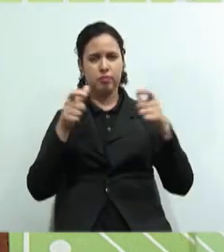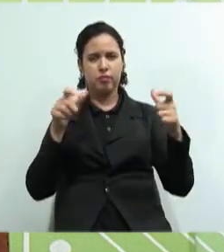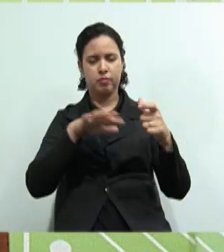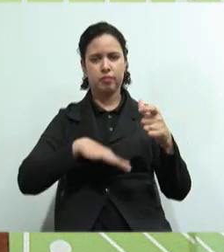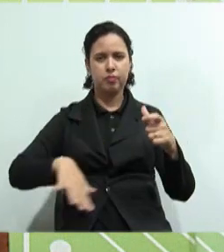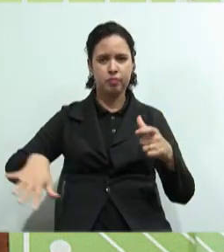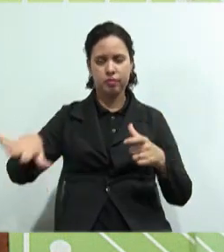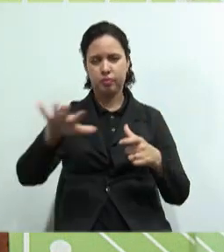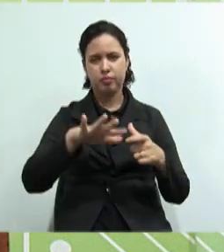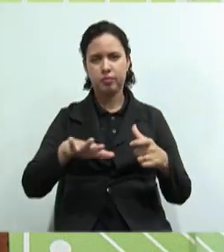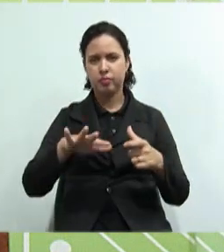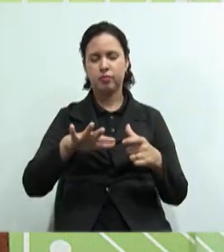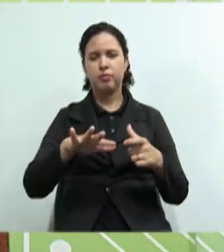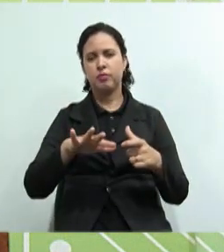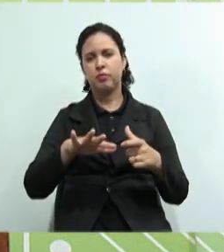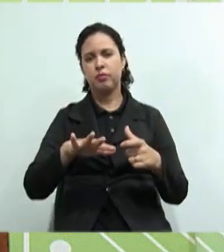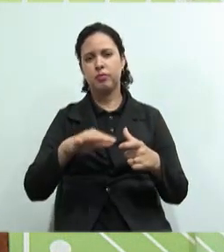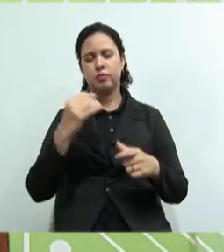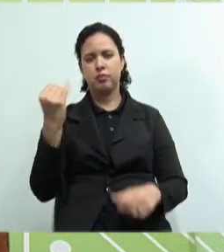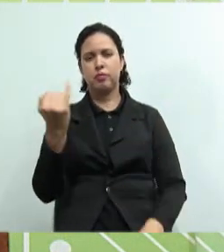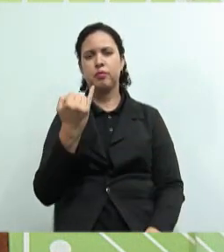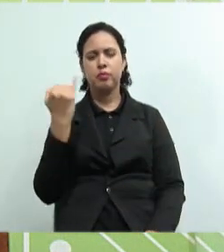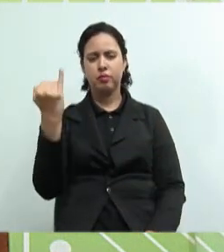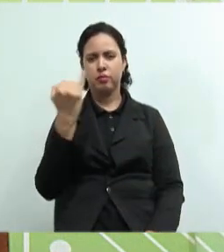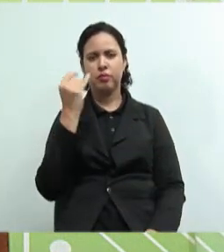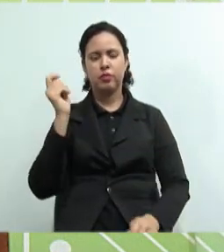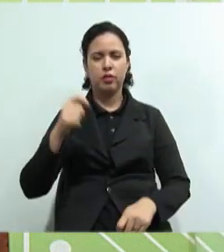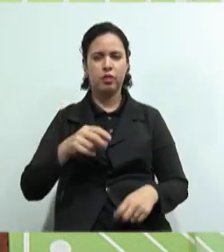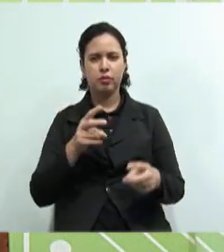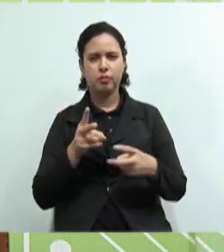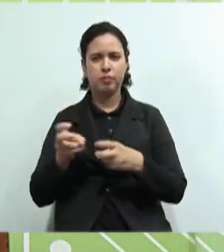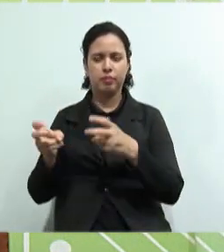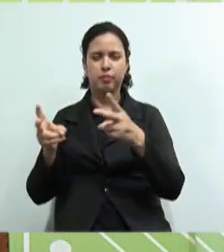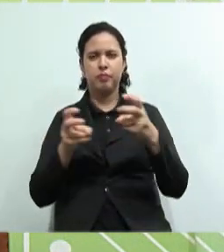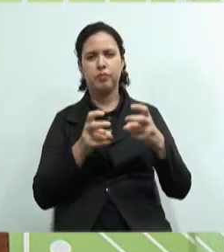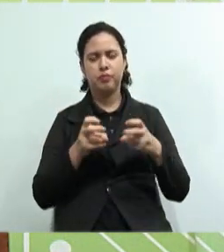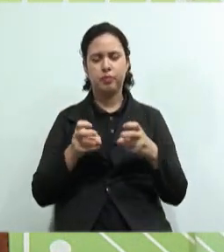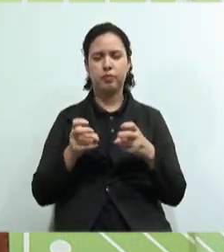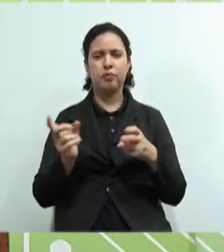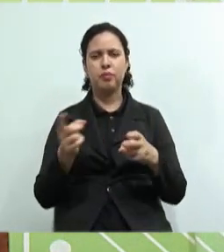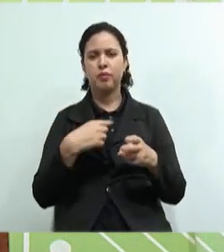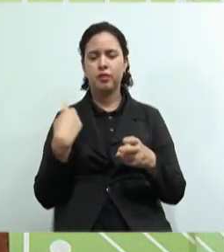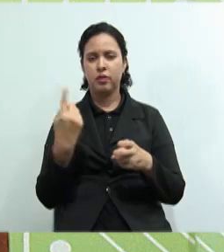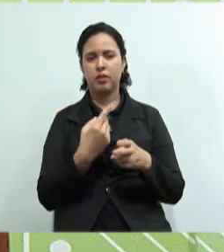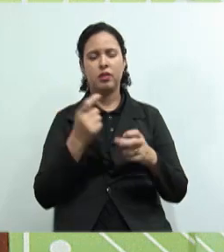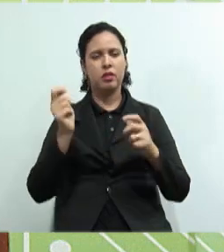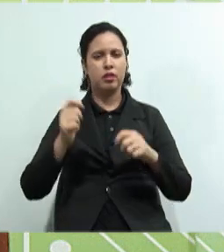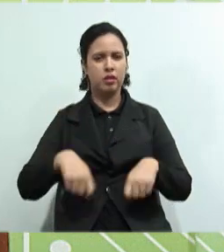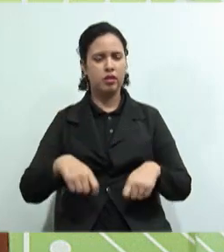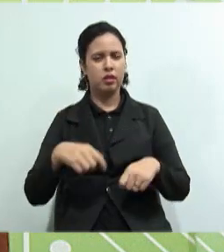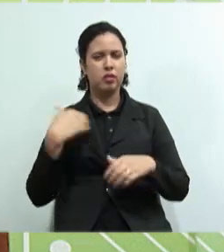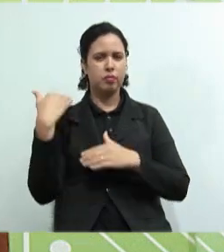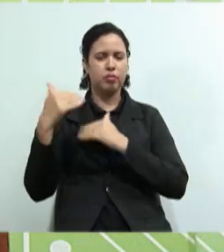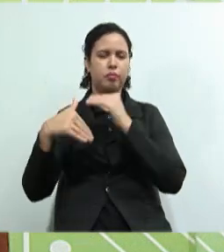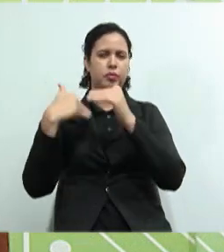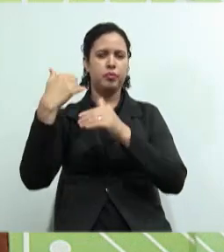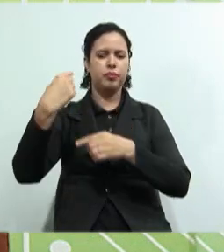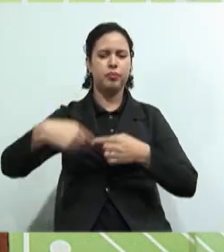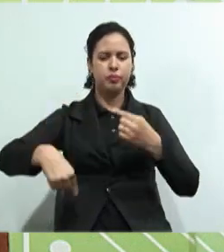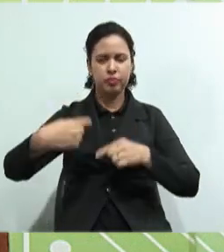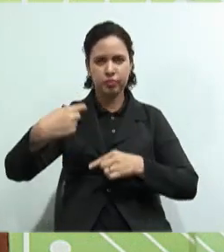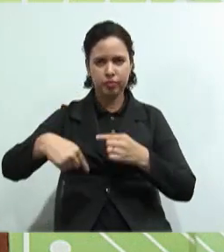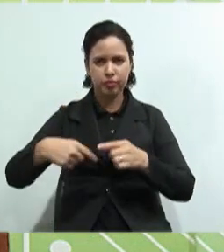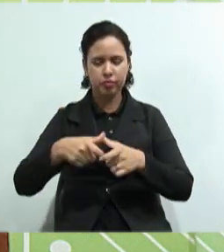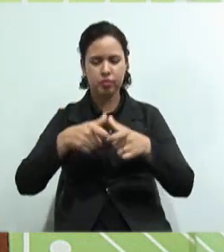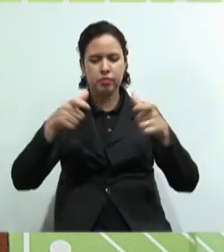existe uma área importante que pode ser explorada e que a nossa região ainda tem muito potencial para discutir e explorar